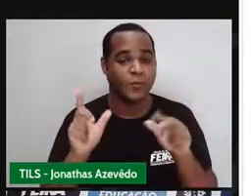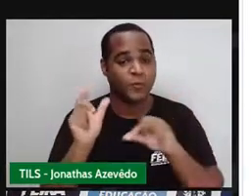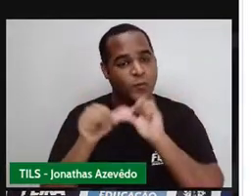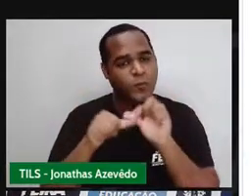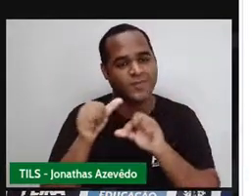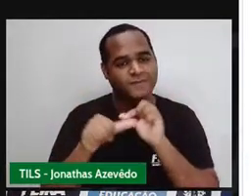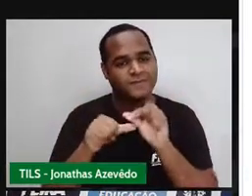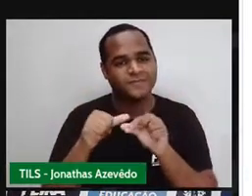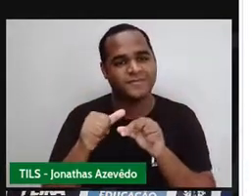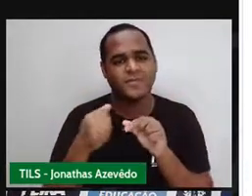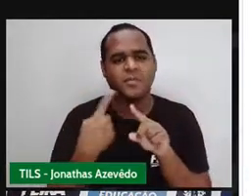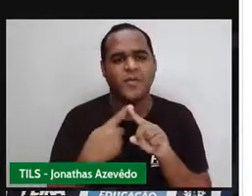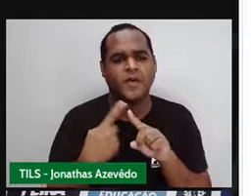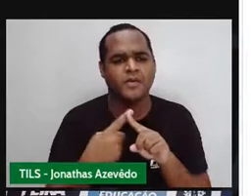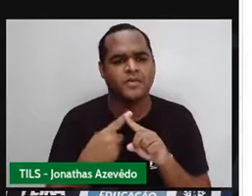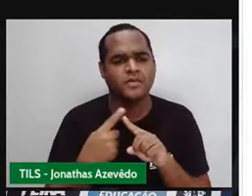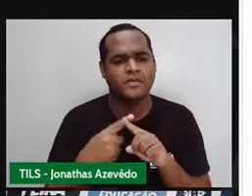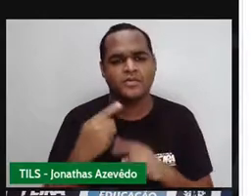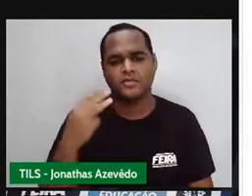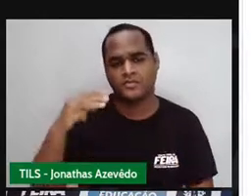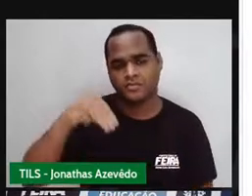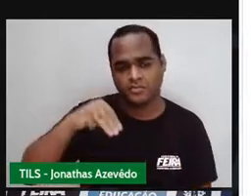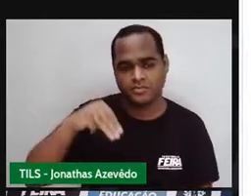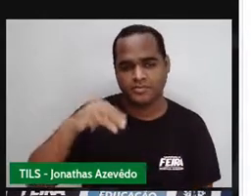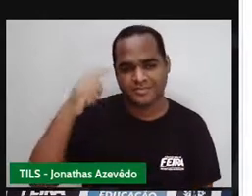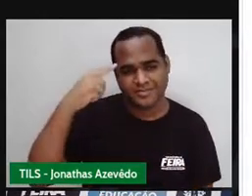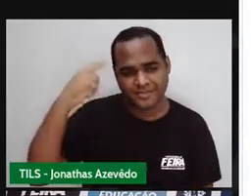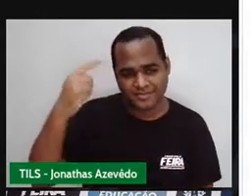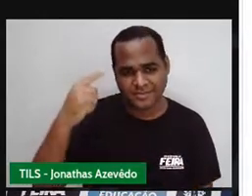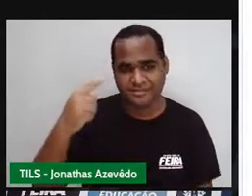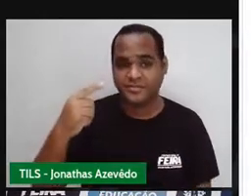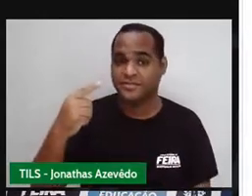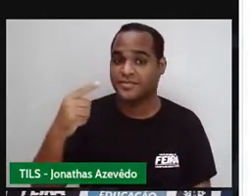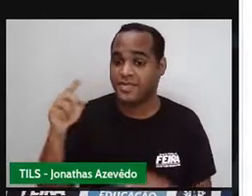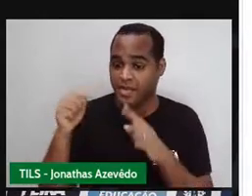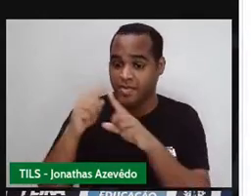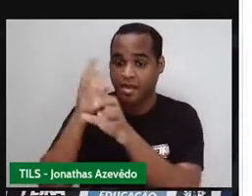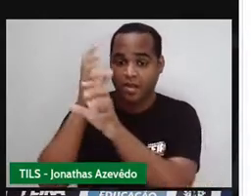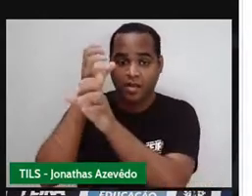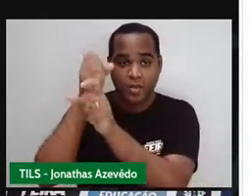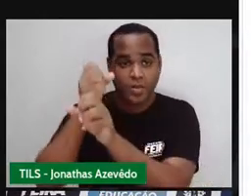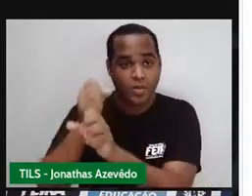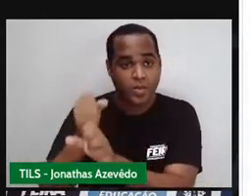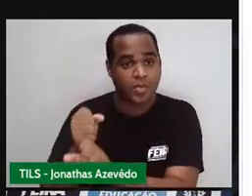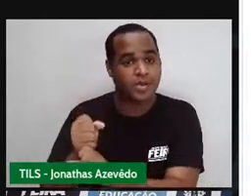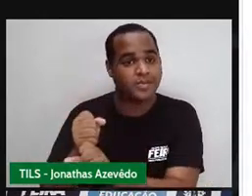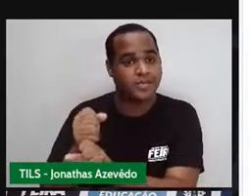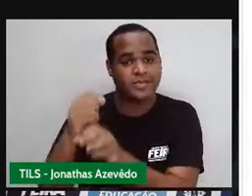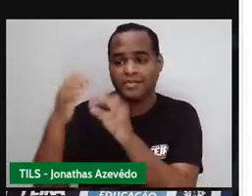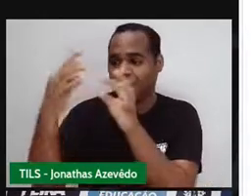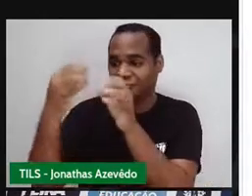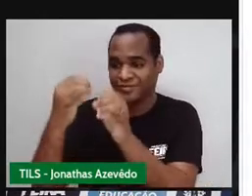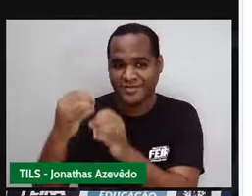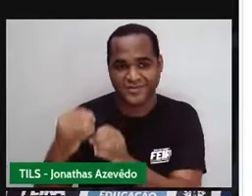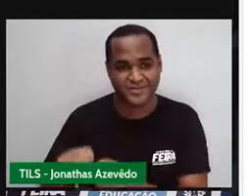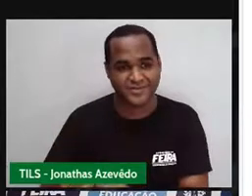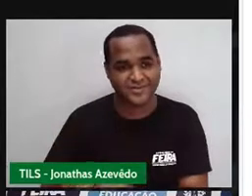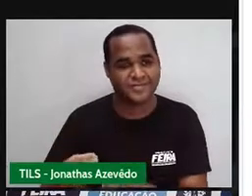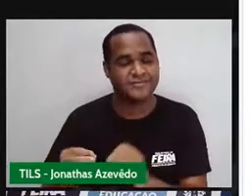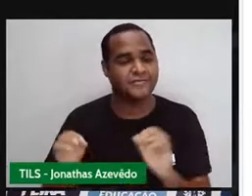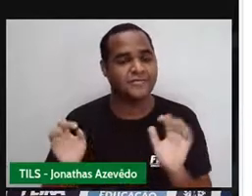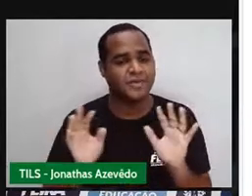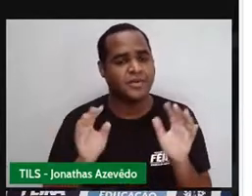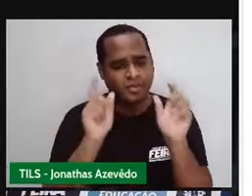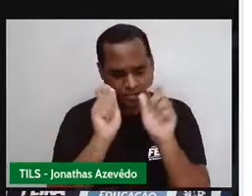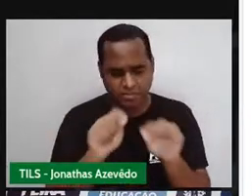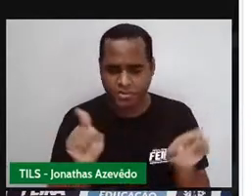e por que que não é três porque três é toda a parede a e agora a gente não precisa